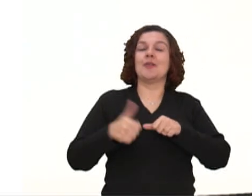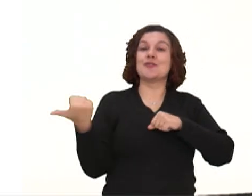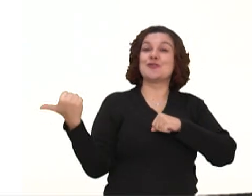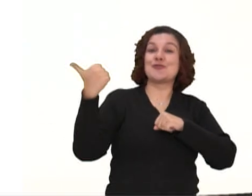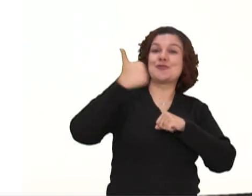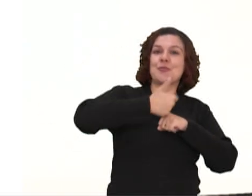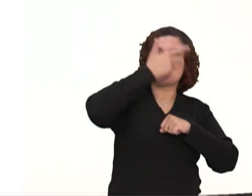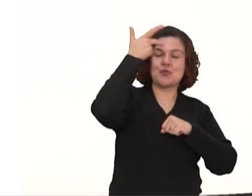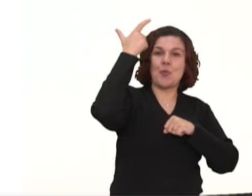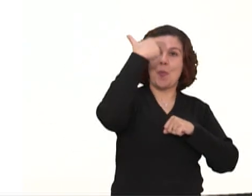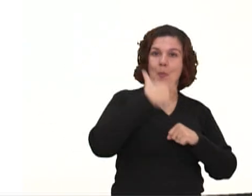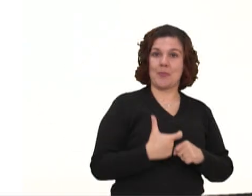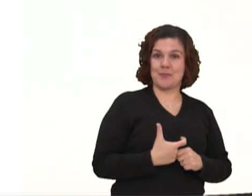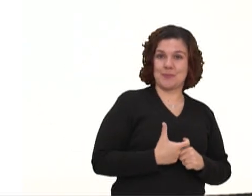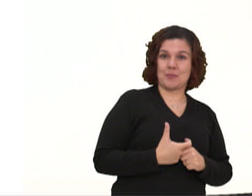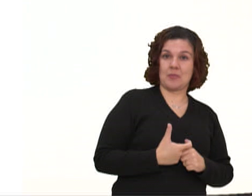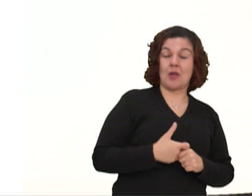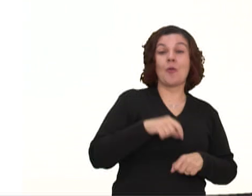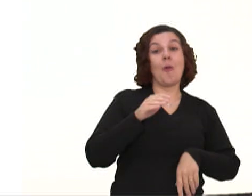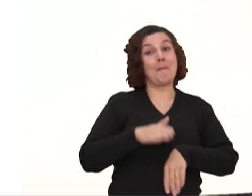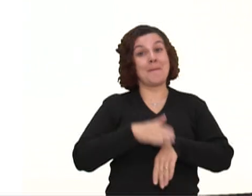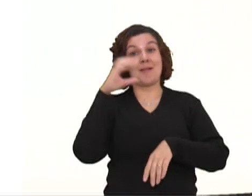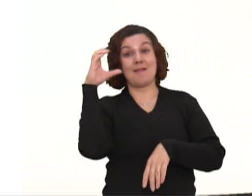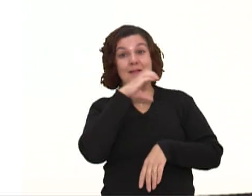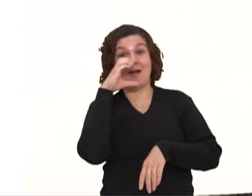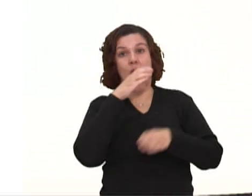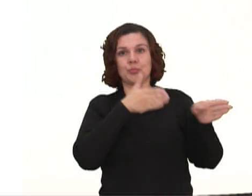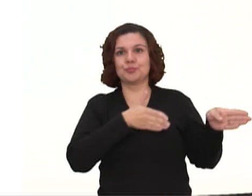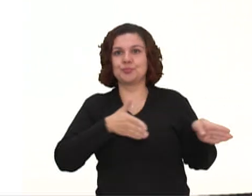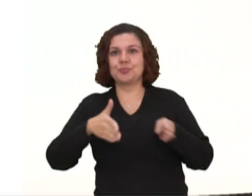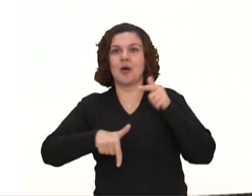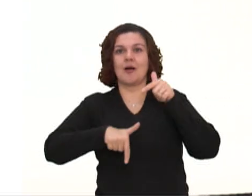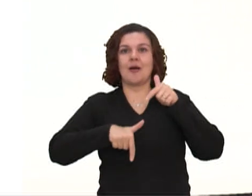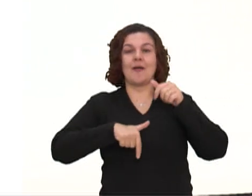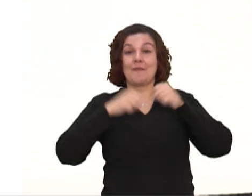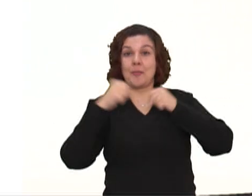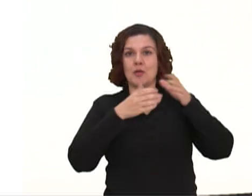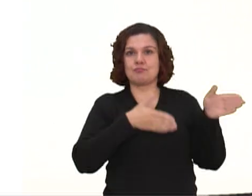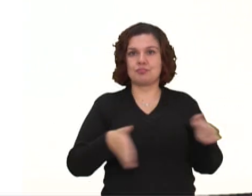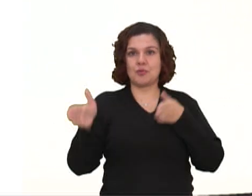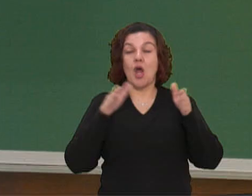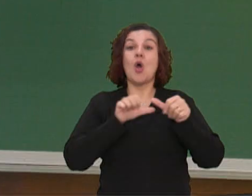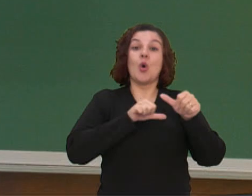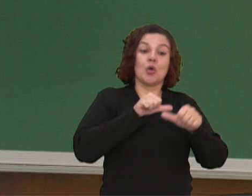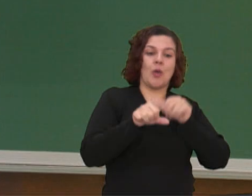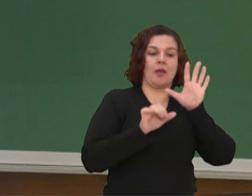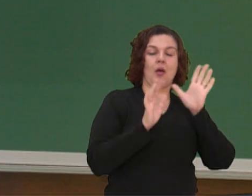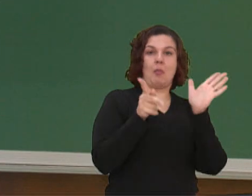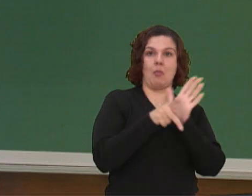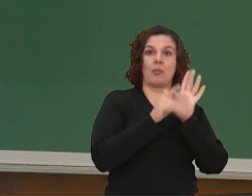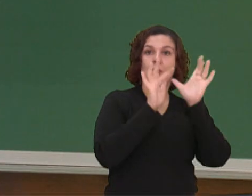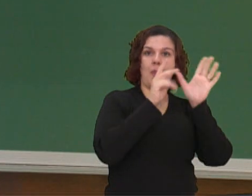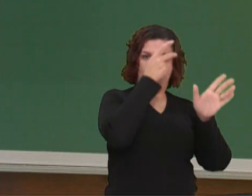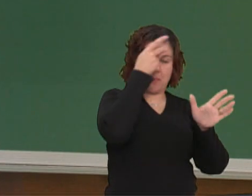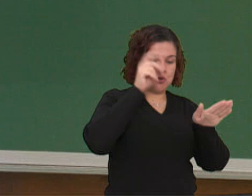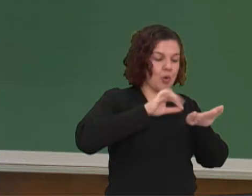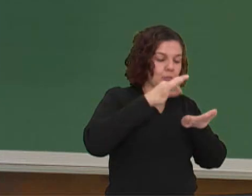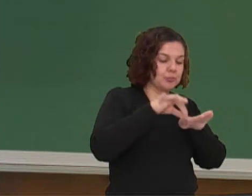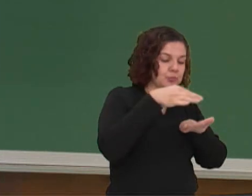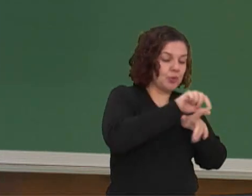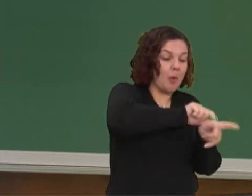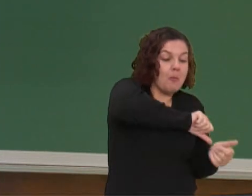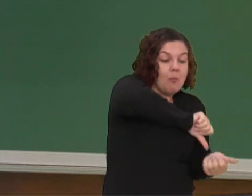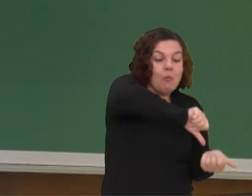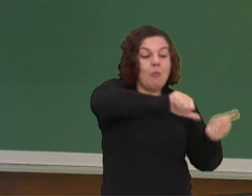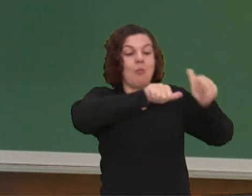trabalhadores e a aceleração do processo de fabricação. Quando era artesanal e mudou para a indústria, já teve uma modificação muito grande